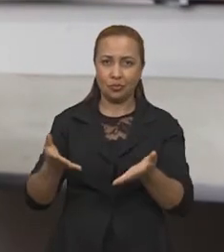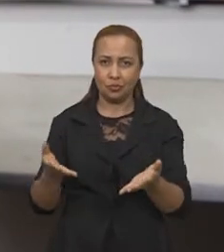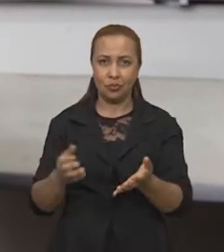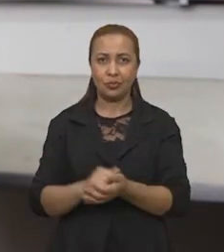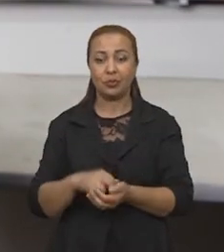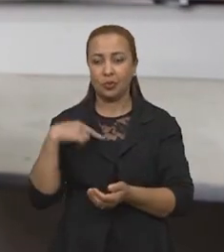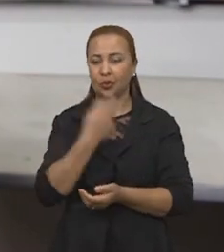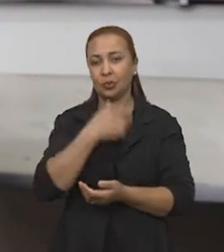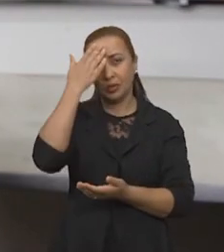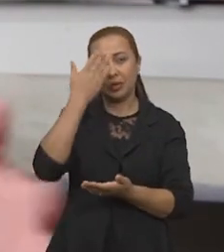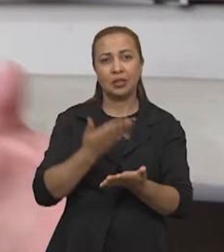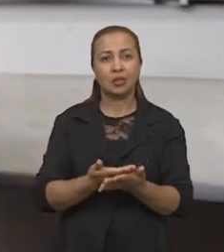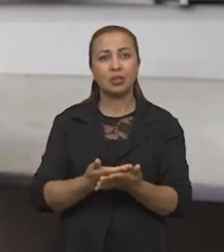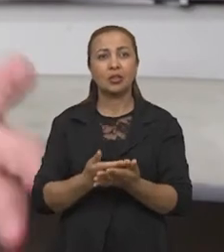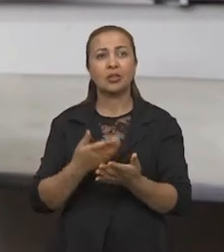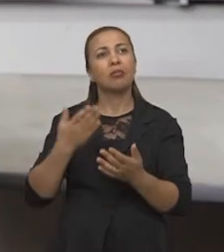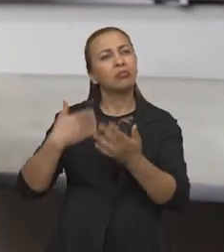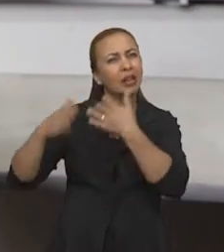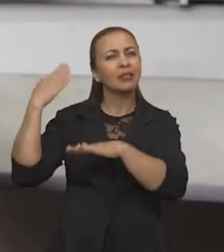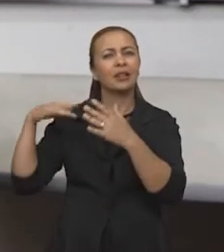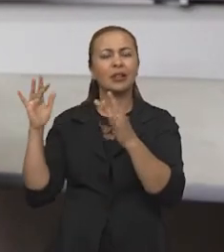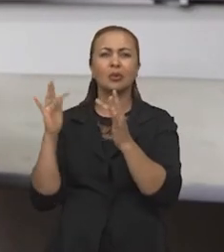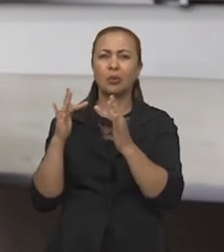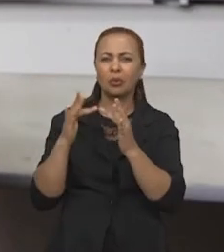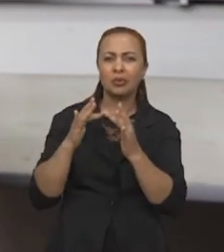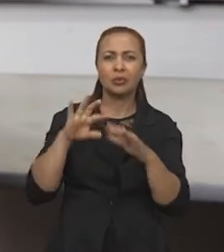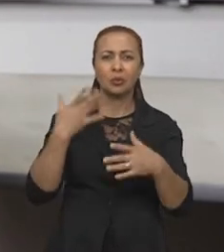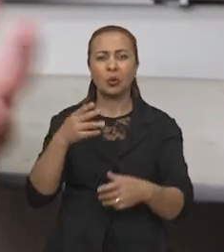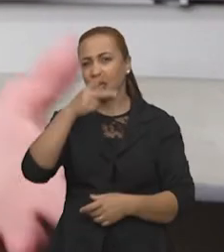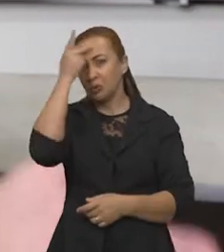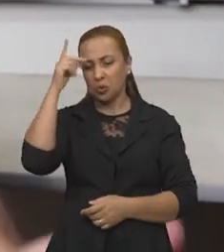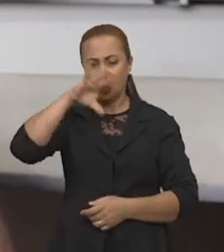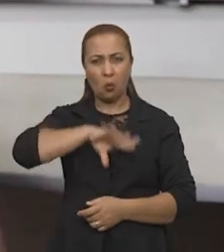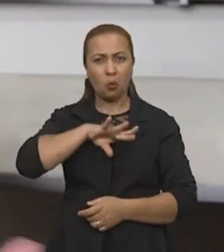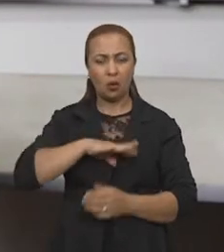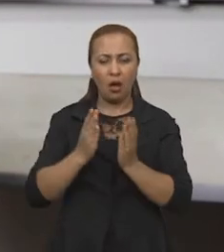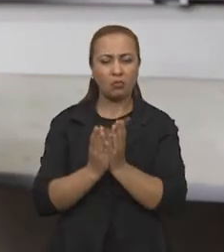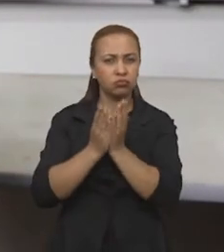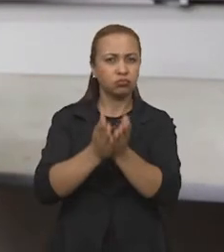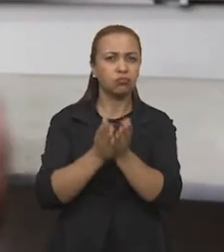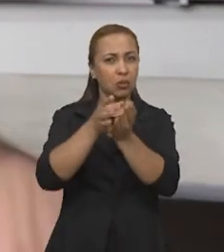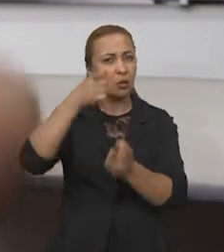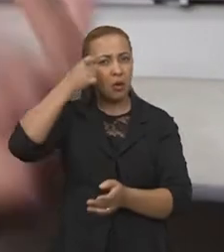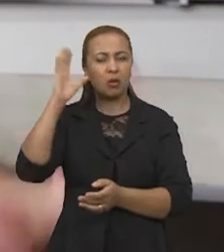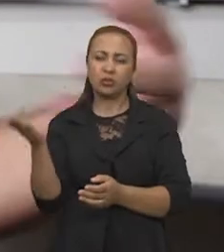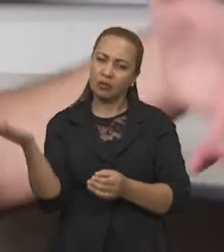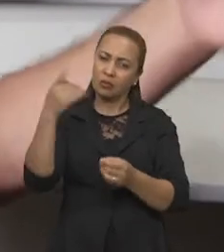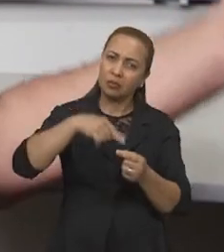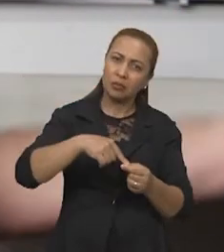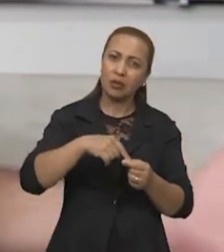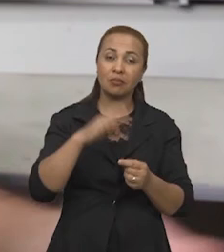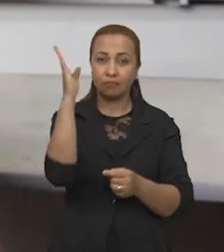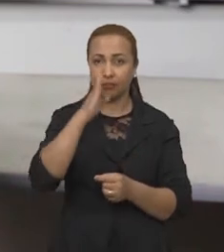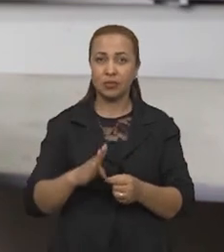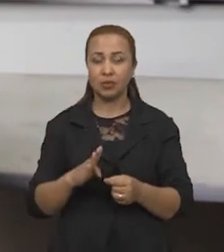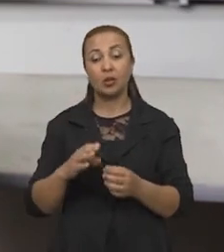presente. A gente acredita, portanto, na época do contato, né, na época em que os portugueses e espanhóis chegaram por aqui, esses grupos já viviam